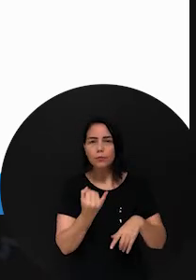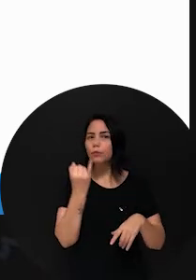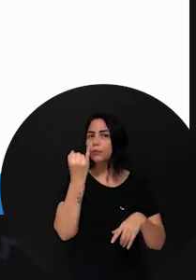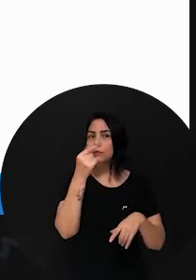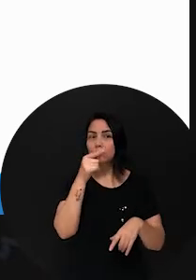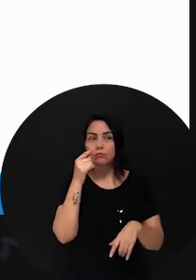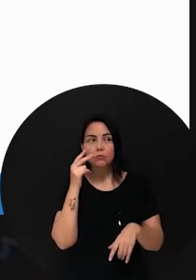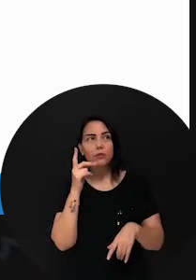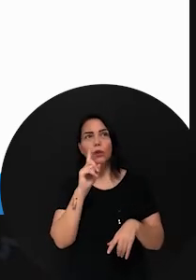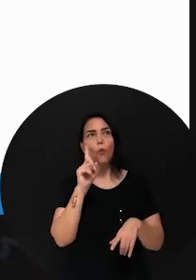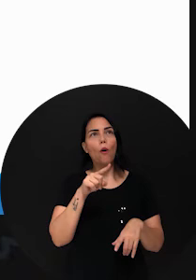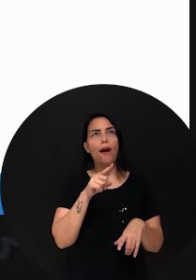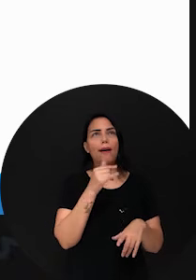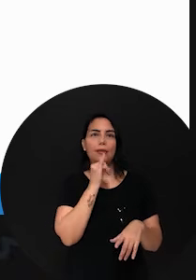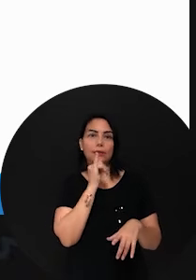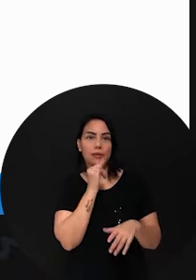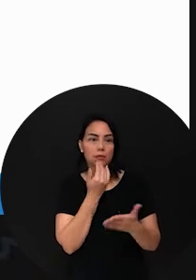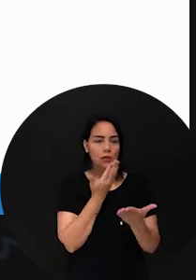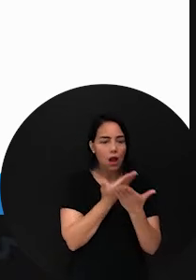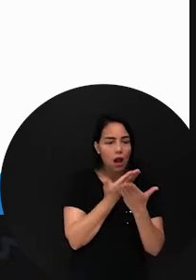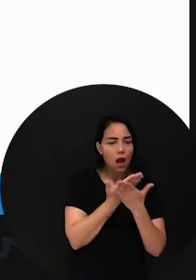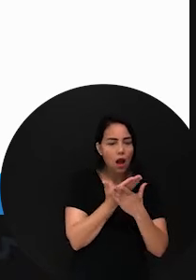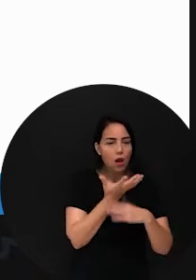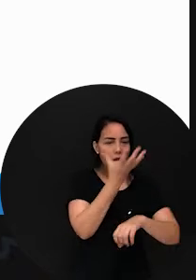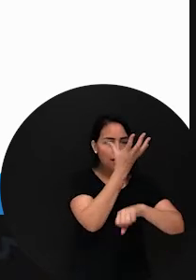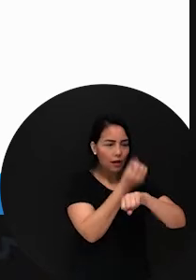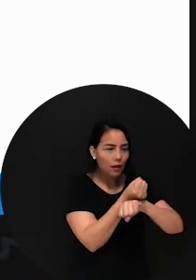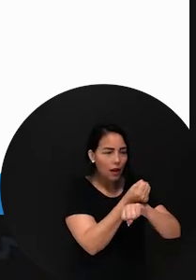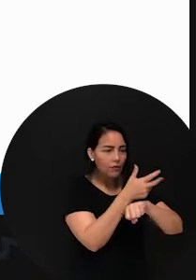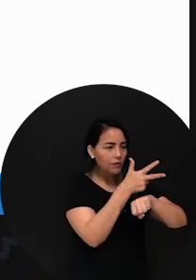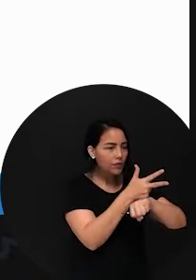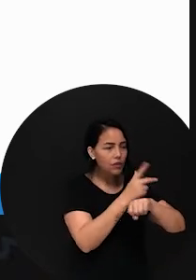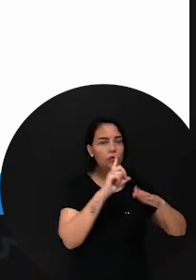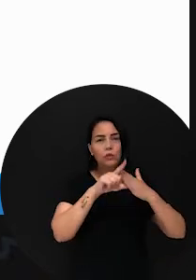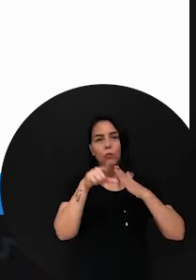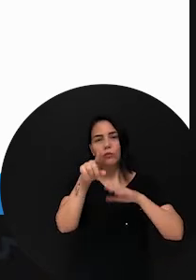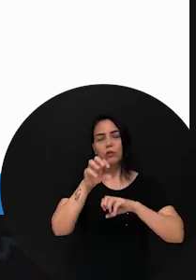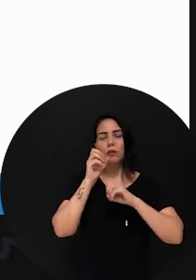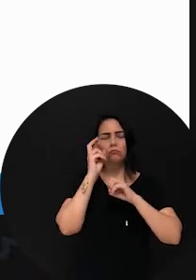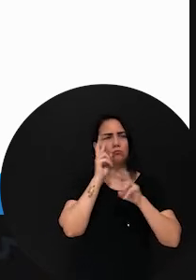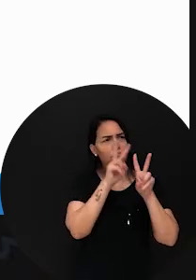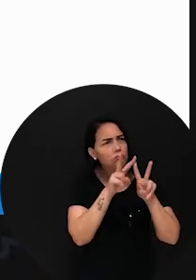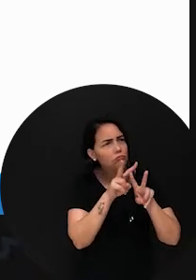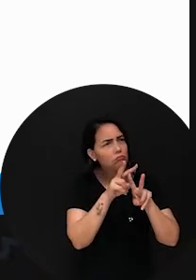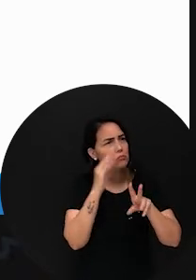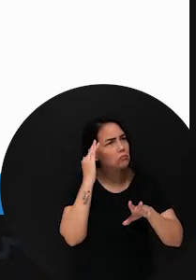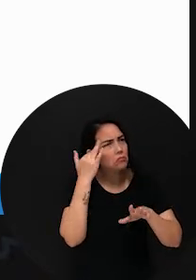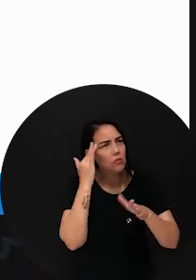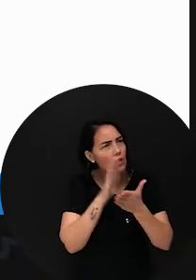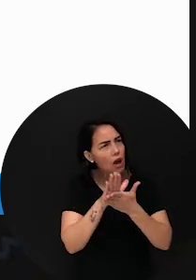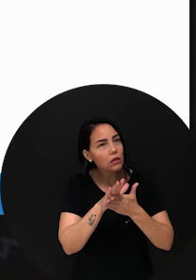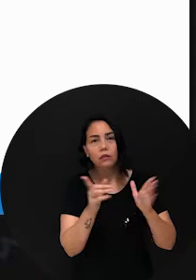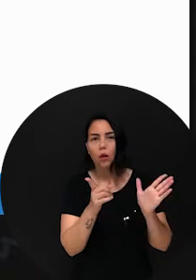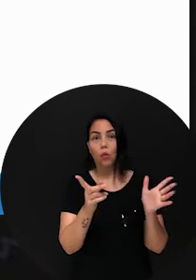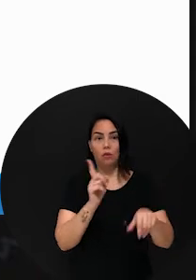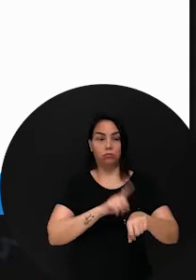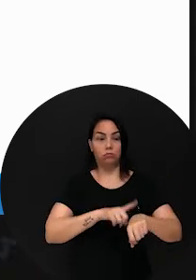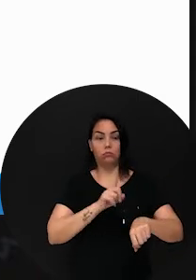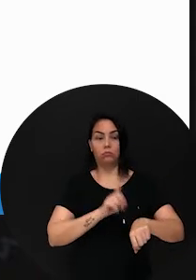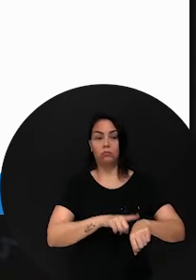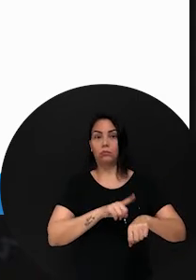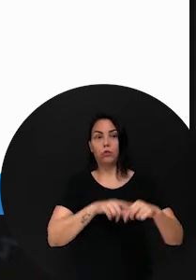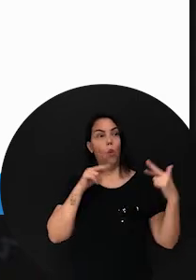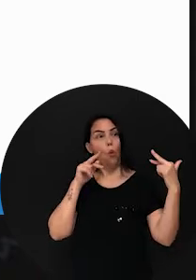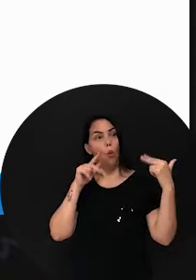reforçar. Não são aulas gravadas, uma aula que vai ficar lá vendo sem entender nada, sem auxílio do professor. São aulas síncronas,